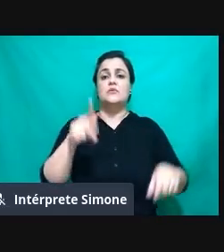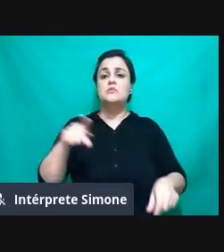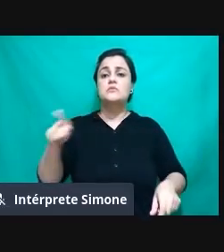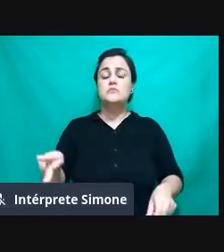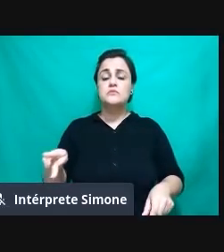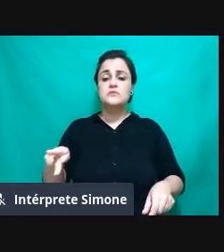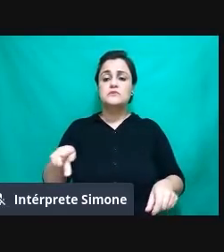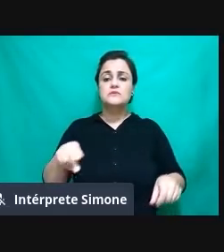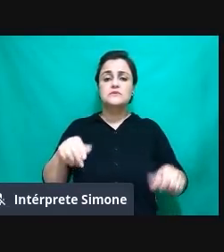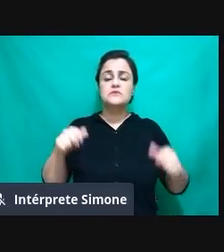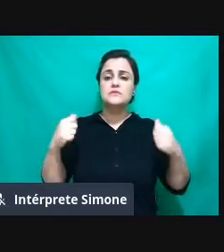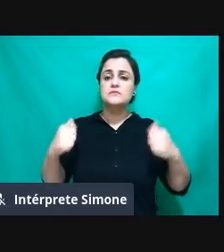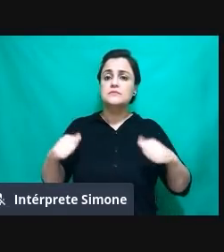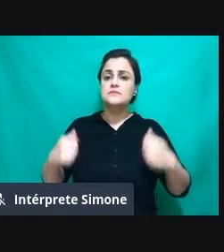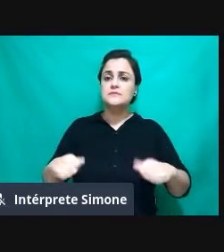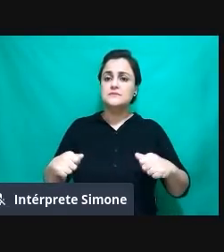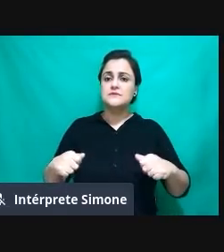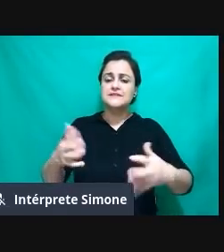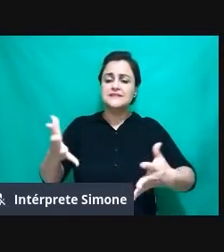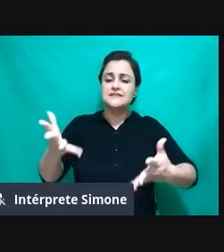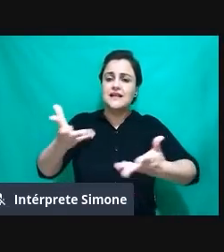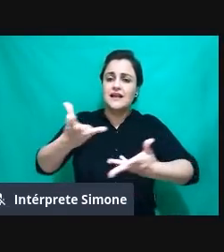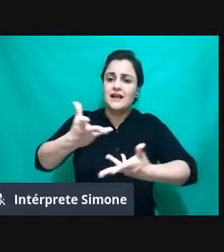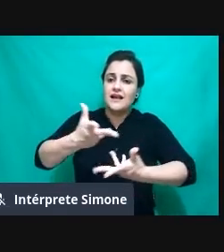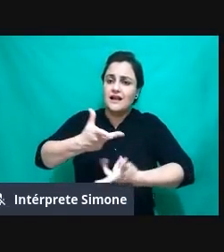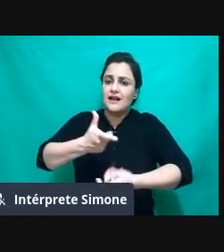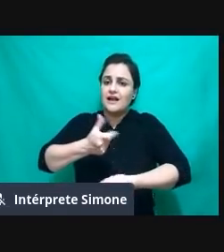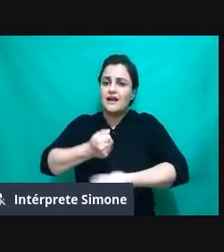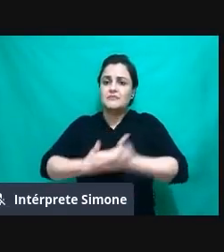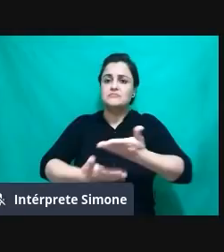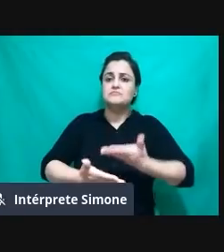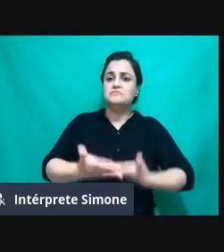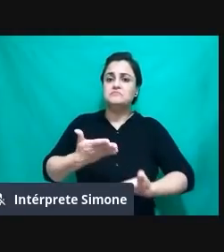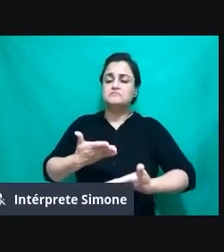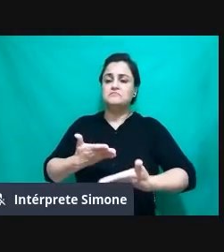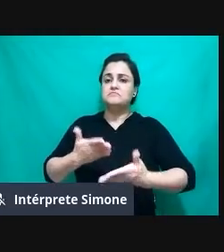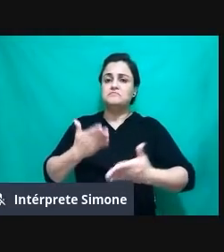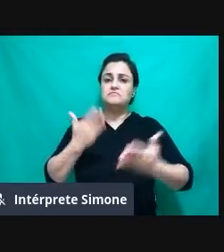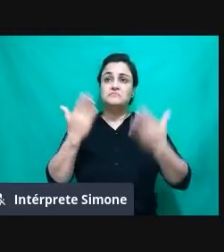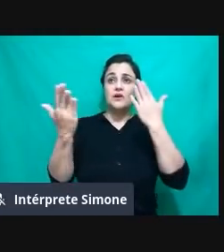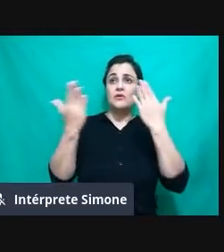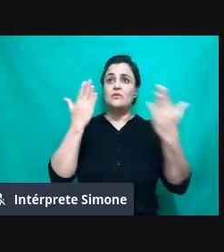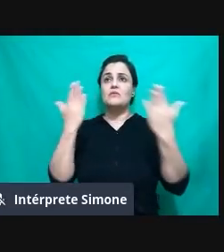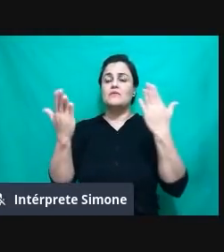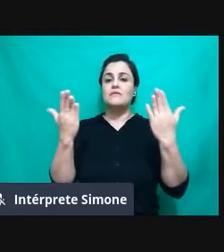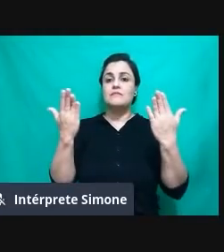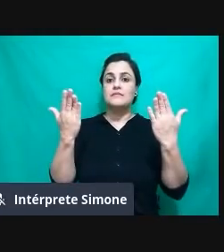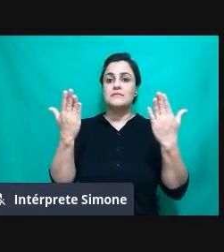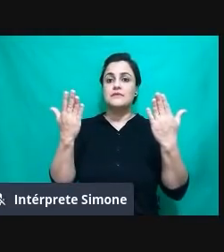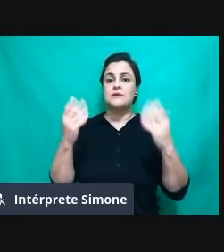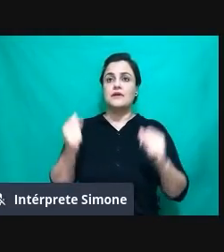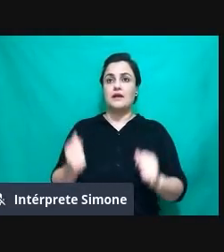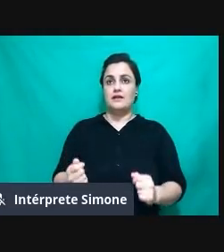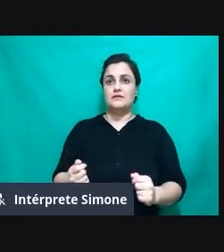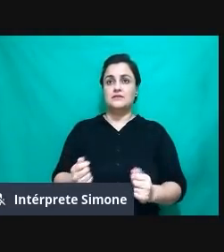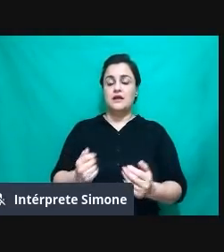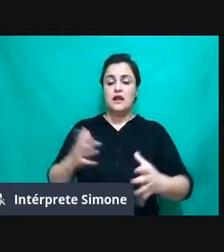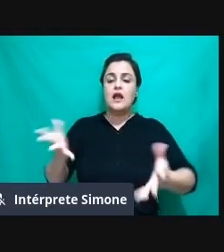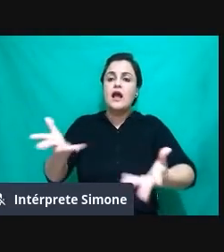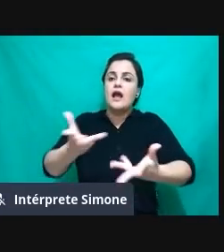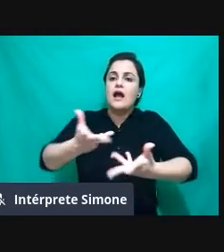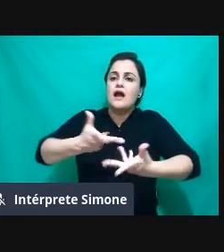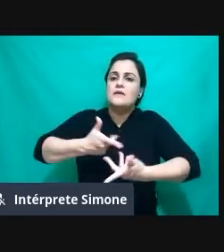cima das habilidades relacionadas, né? Quais são as habilidades que o meu aluno tem que estar apto